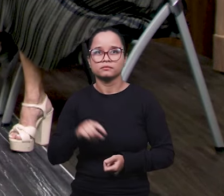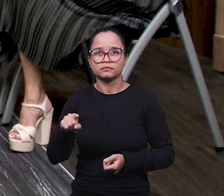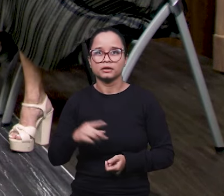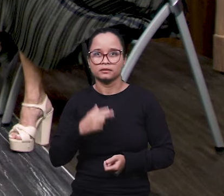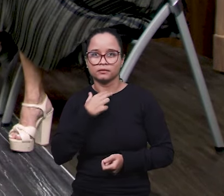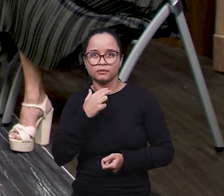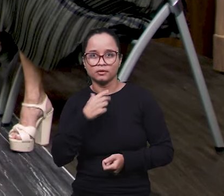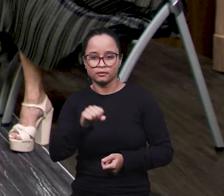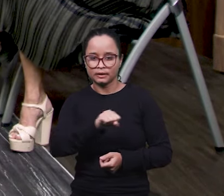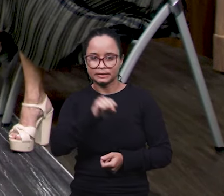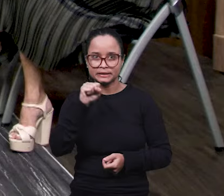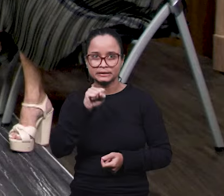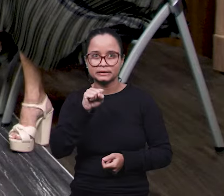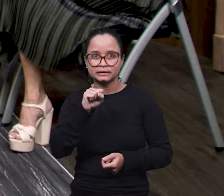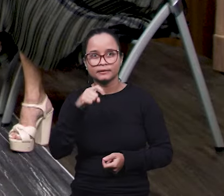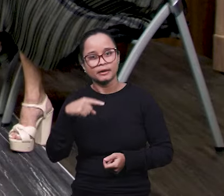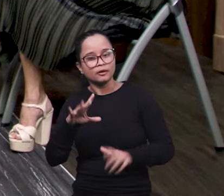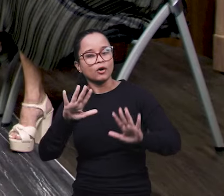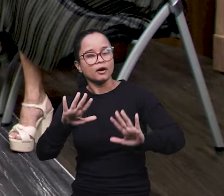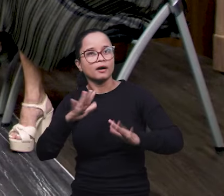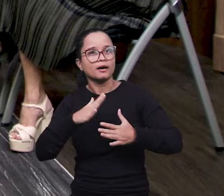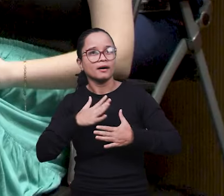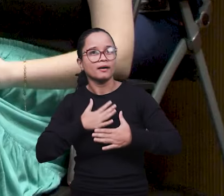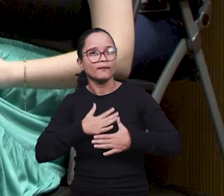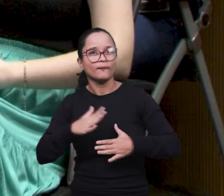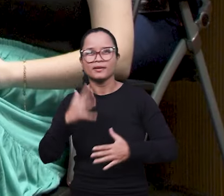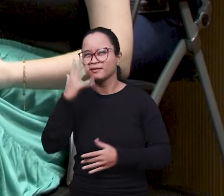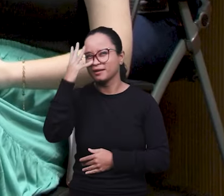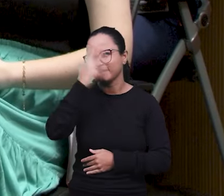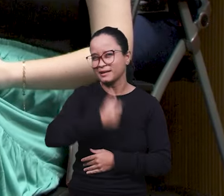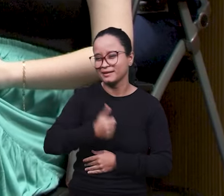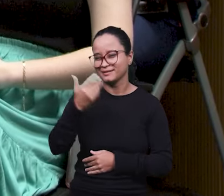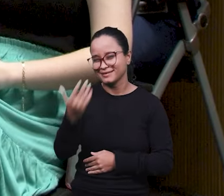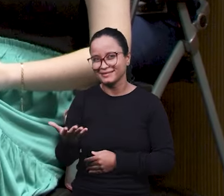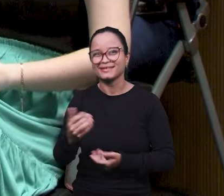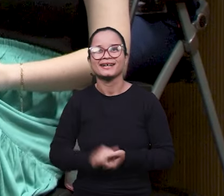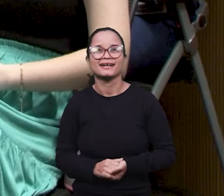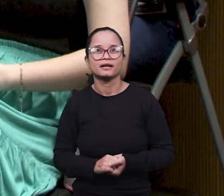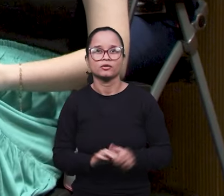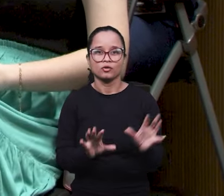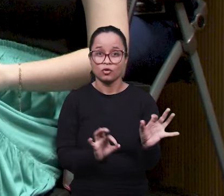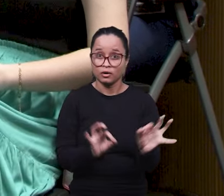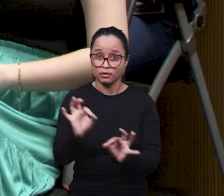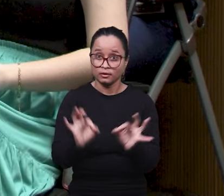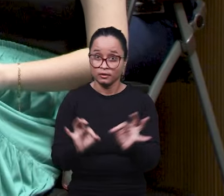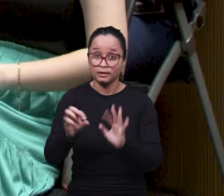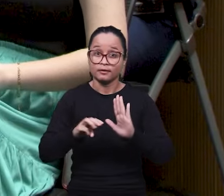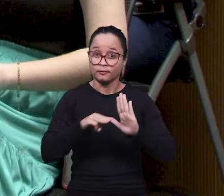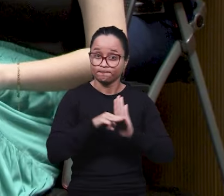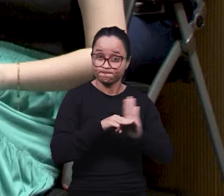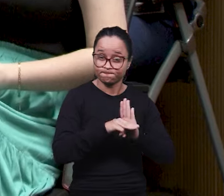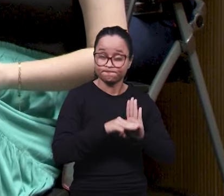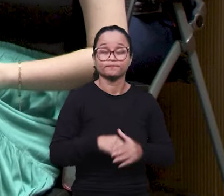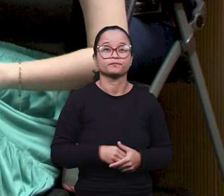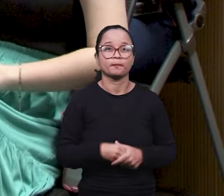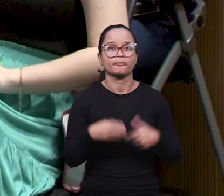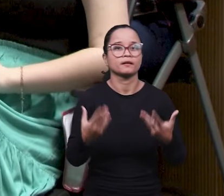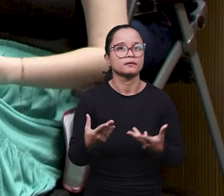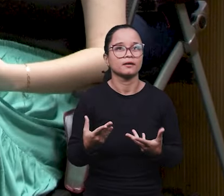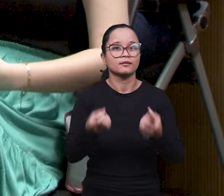e a parte dente aberta mas olha são lindos mas eles não fazem seno não eles são formados na organização e método Mas é uma